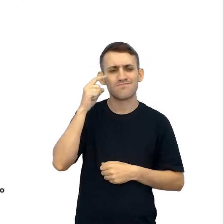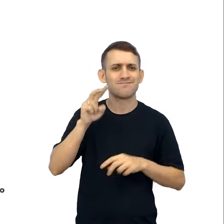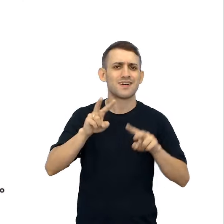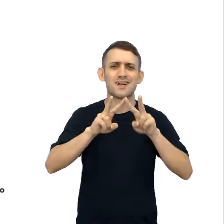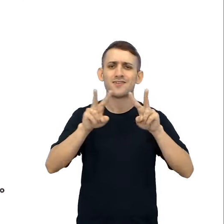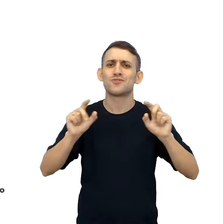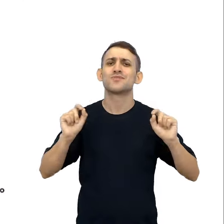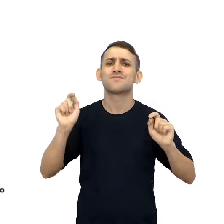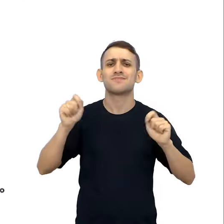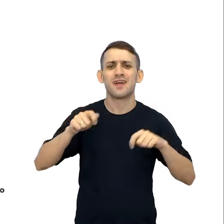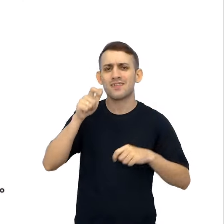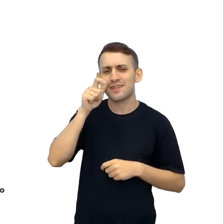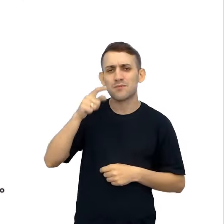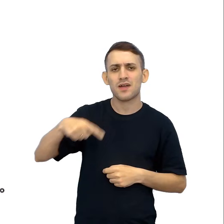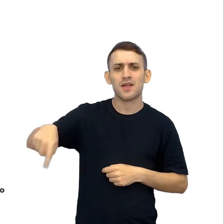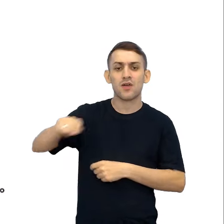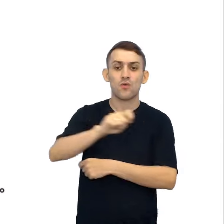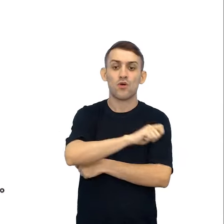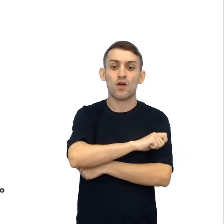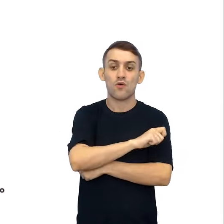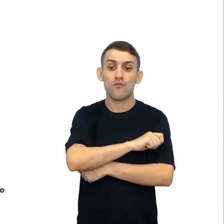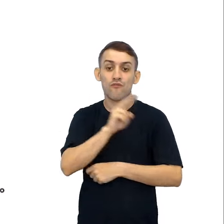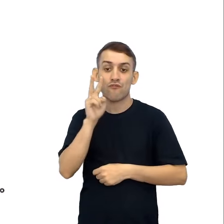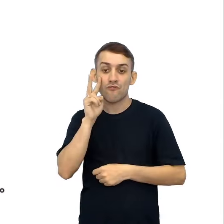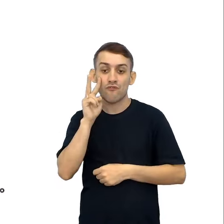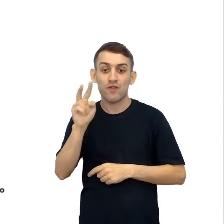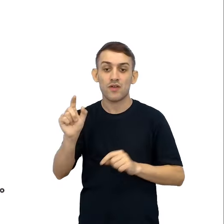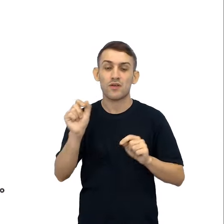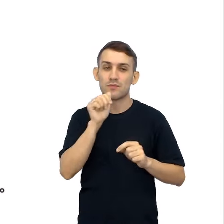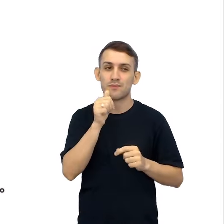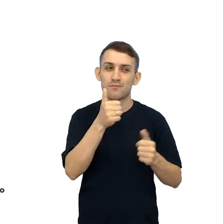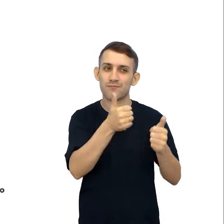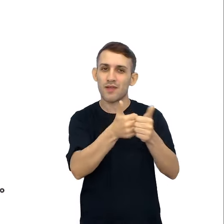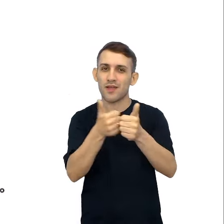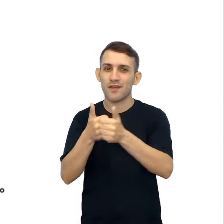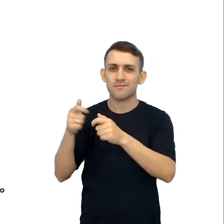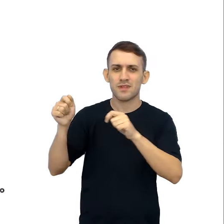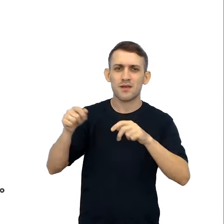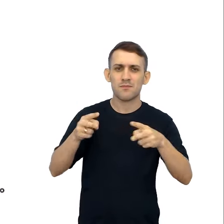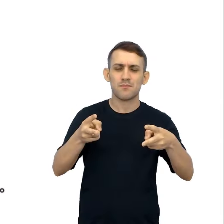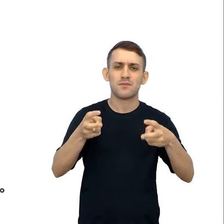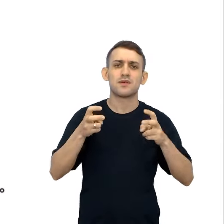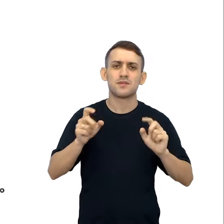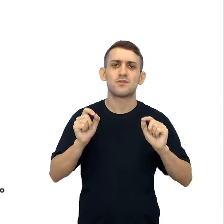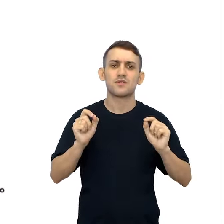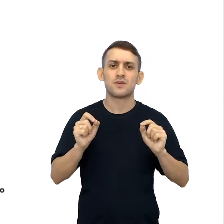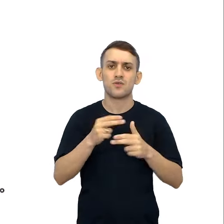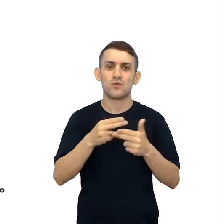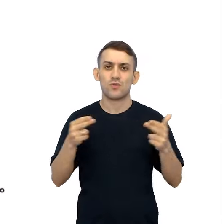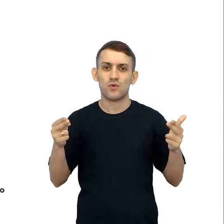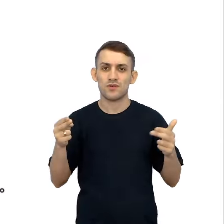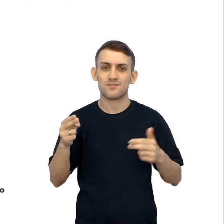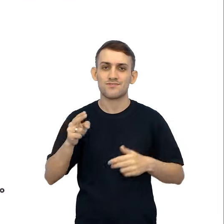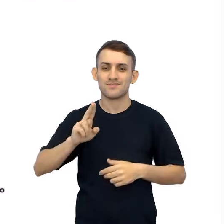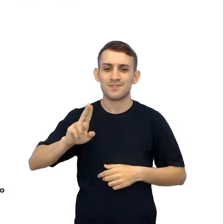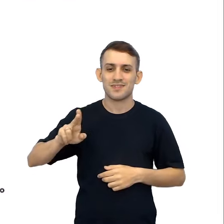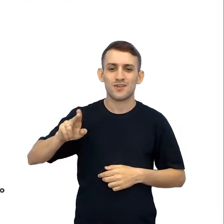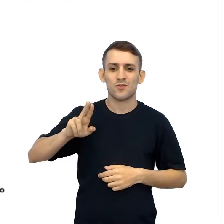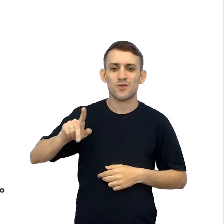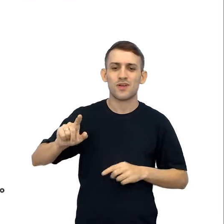ser interessante aos estudantes? Que eles podem olhar no seu entorno e perceber aquilo que não está muito